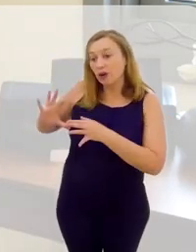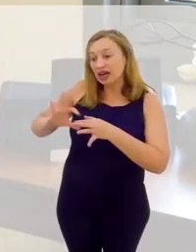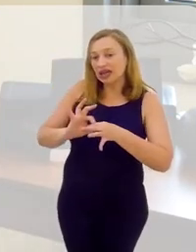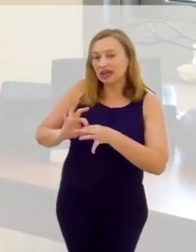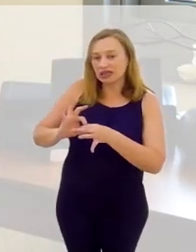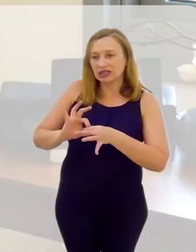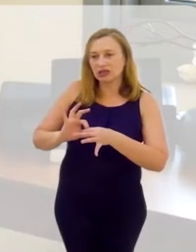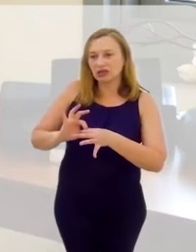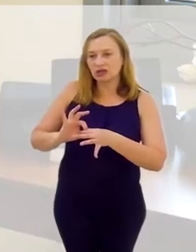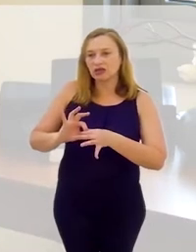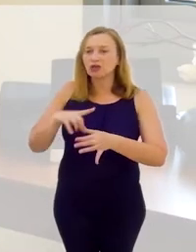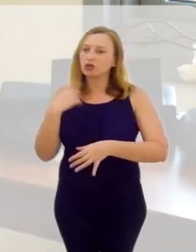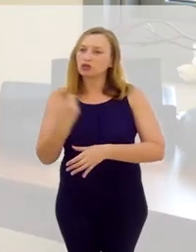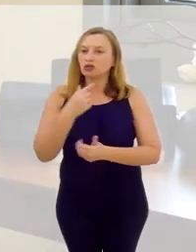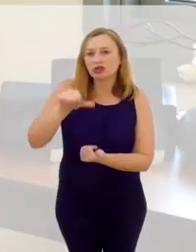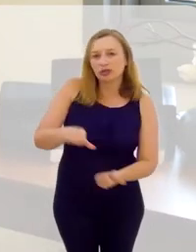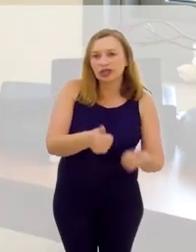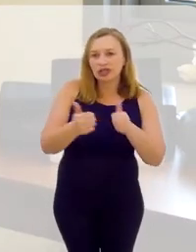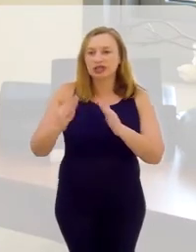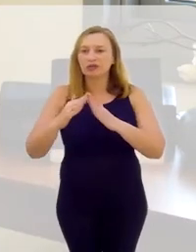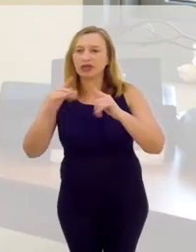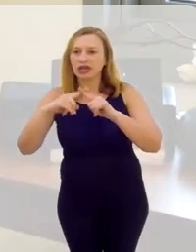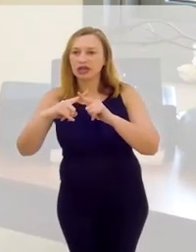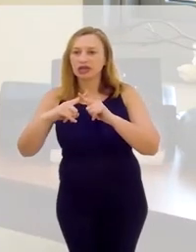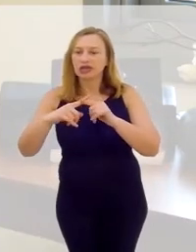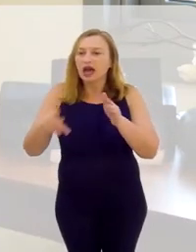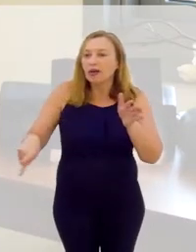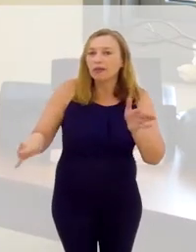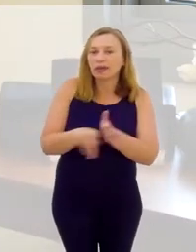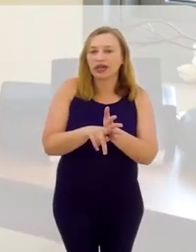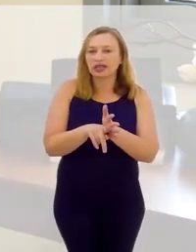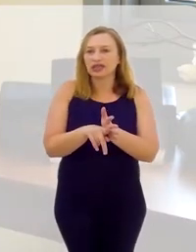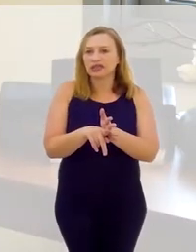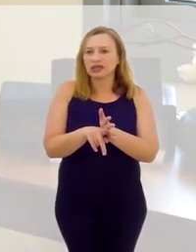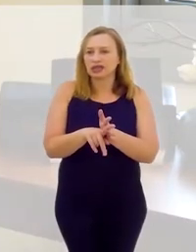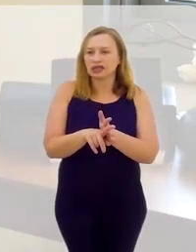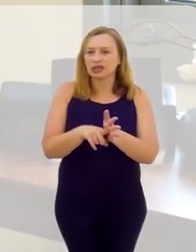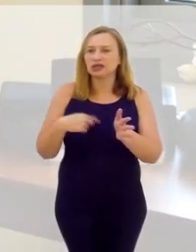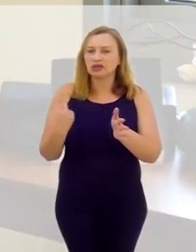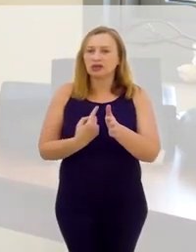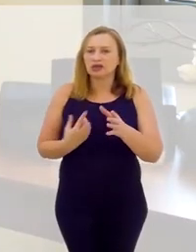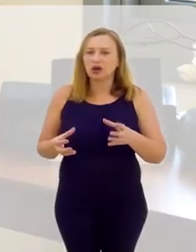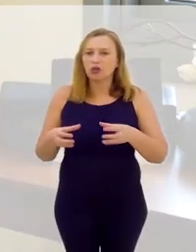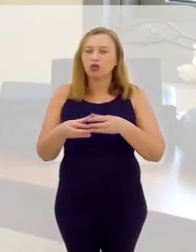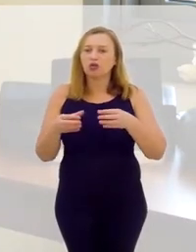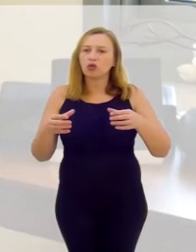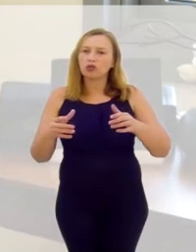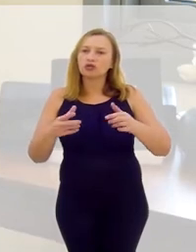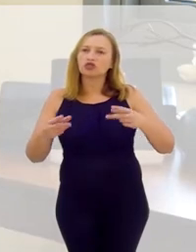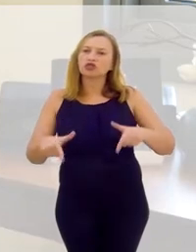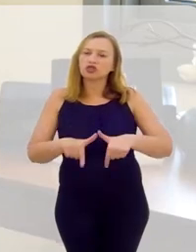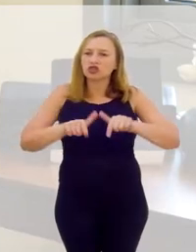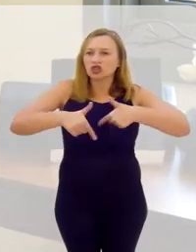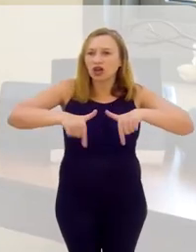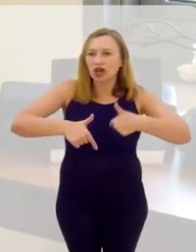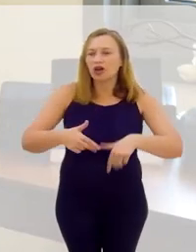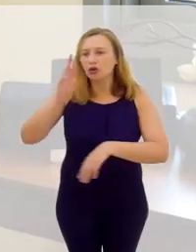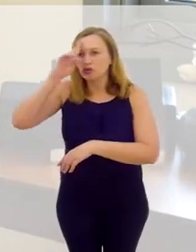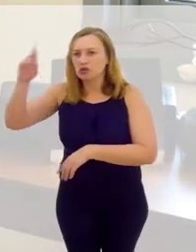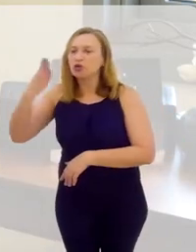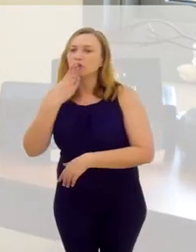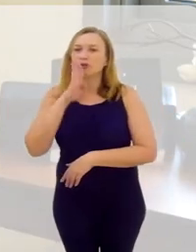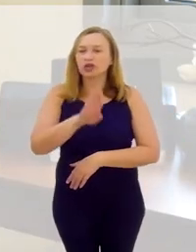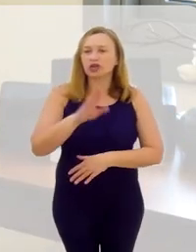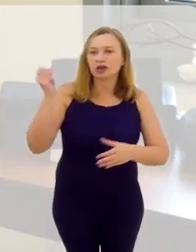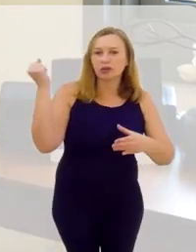capela é uma coligação. Quando nos batizamos na igreja, passamos a pertencer à tribo de Israel.